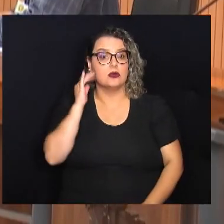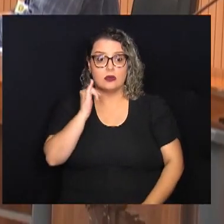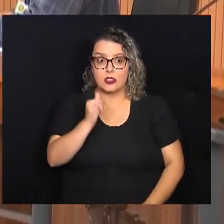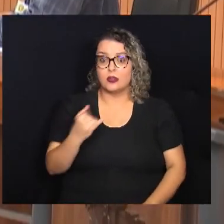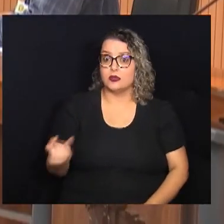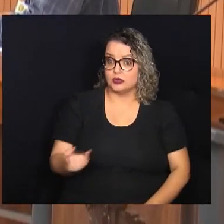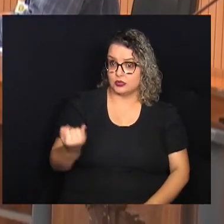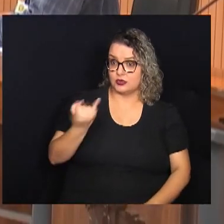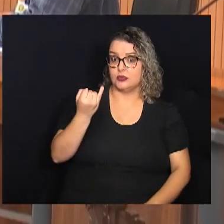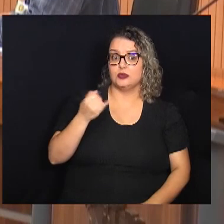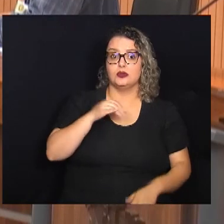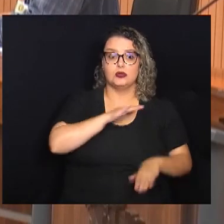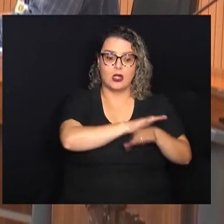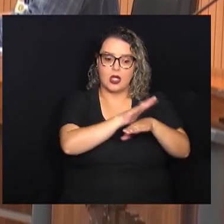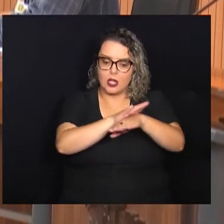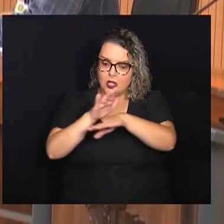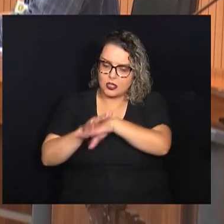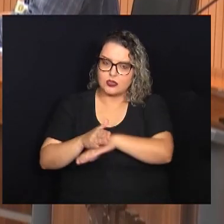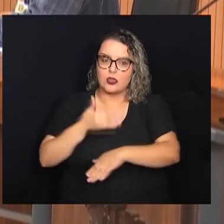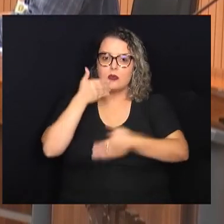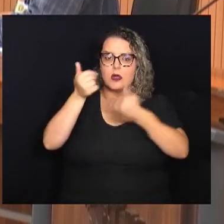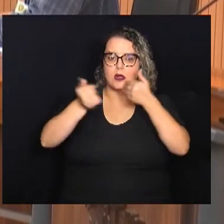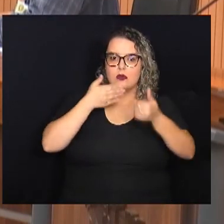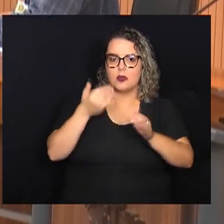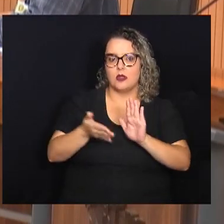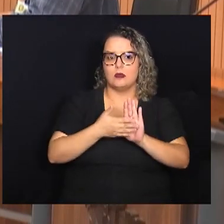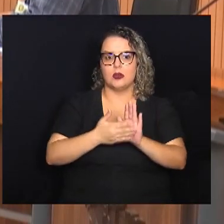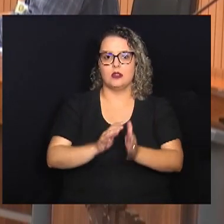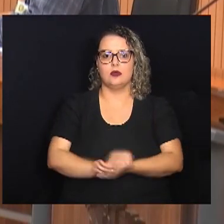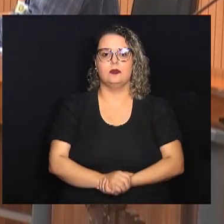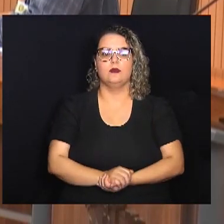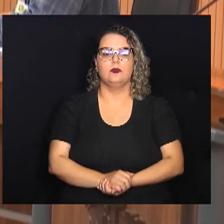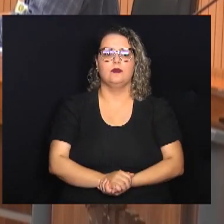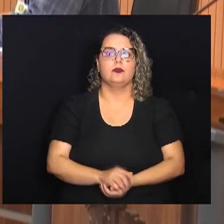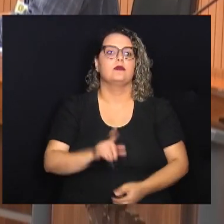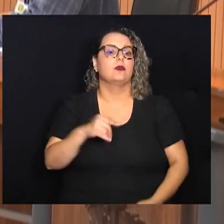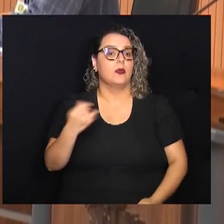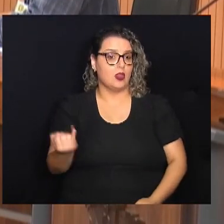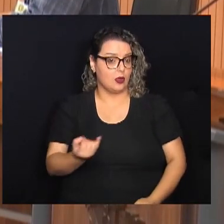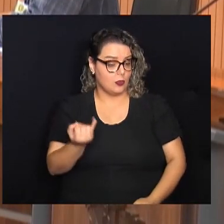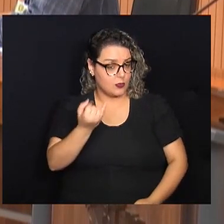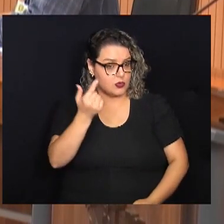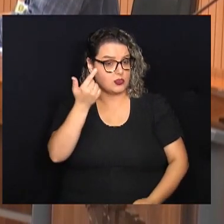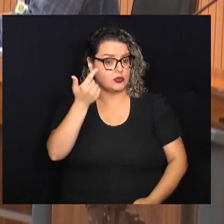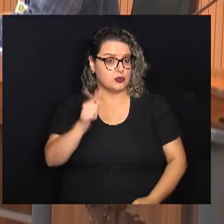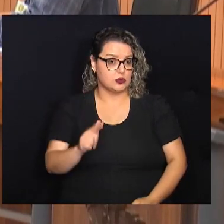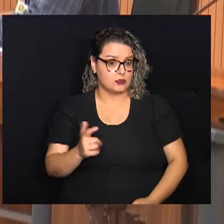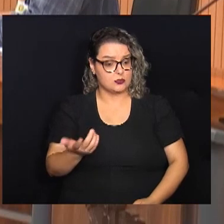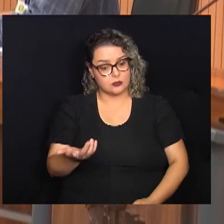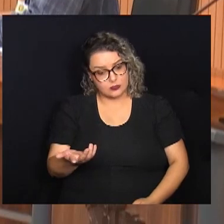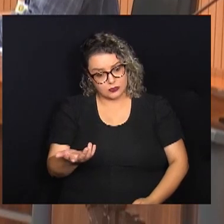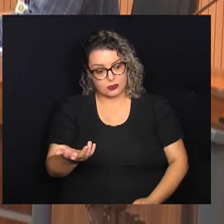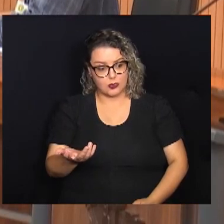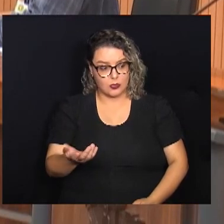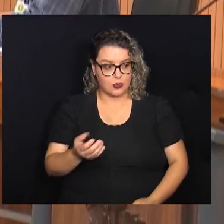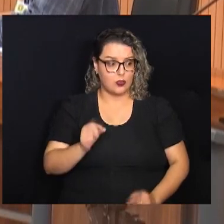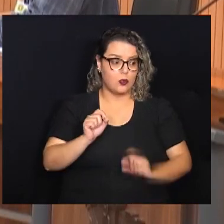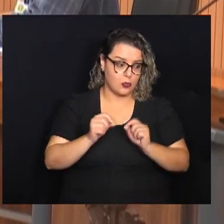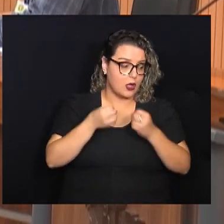o vereador Paulo Gaspar, o vereador Paulo Búfalo e outros, vereador Cecílio, que também está à frente do